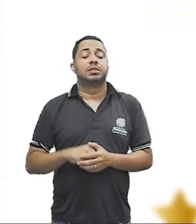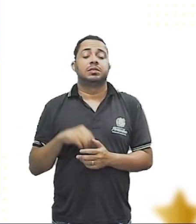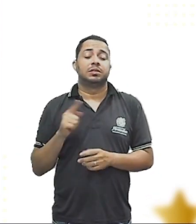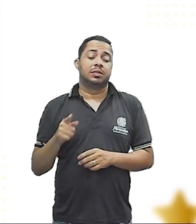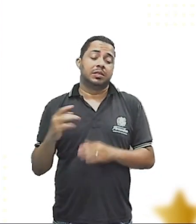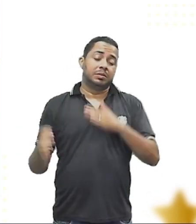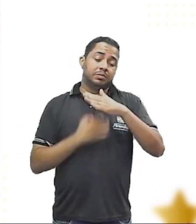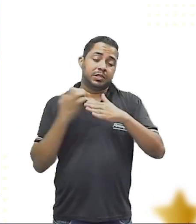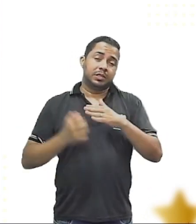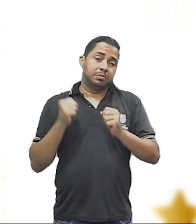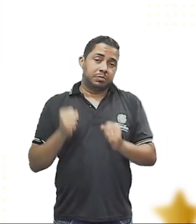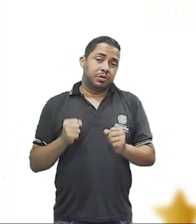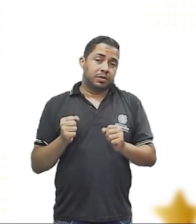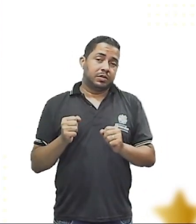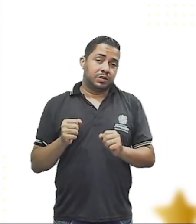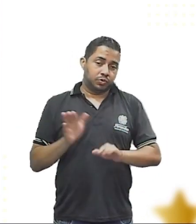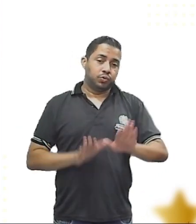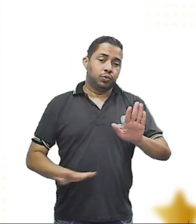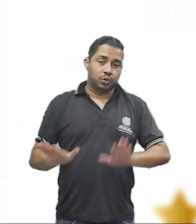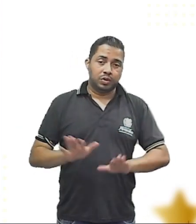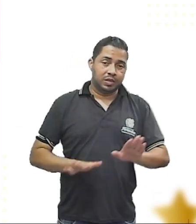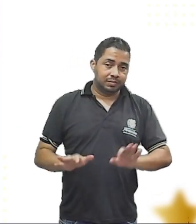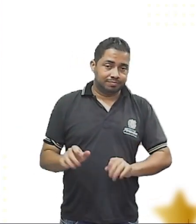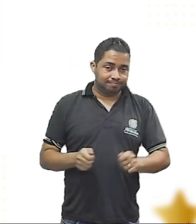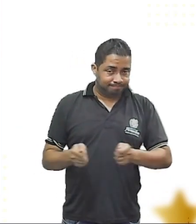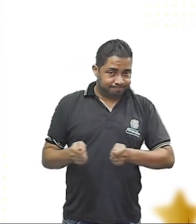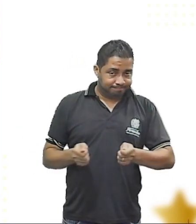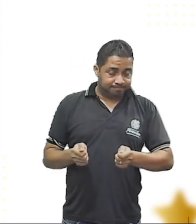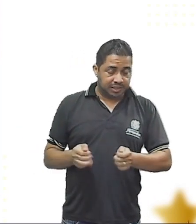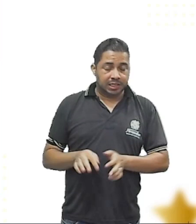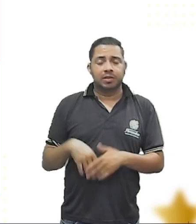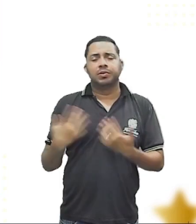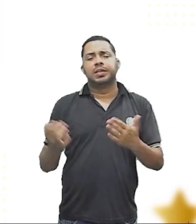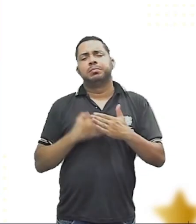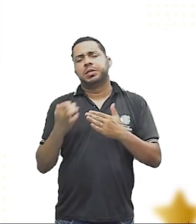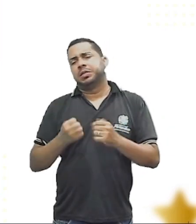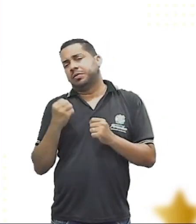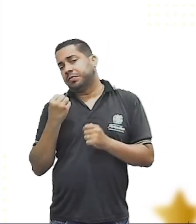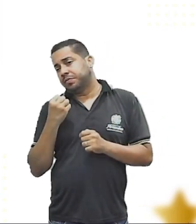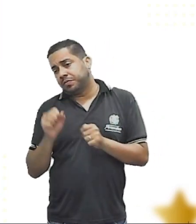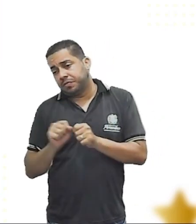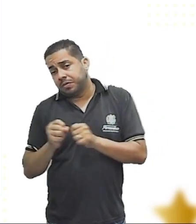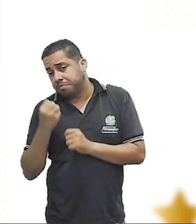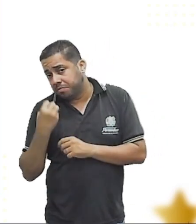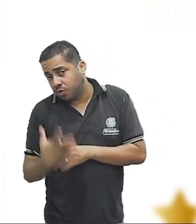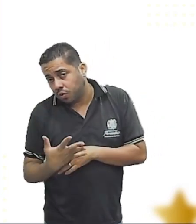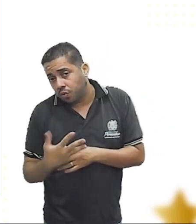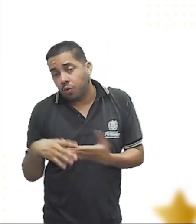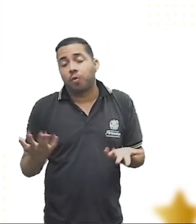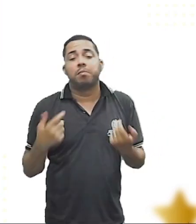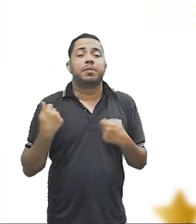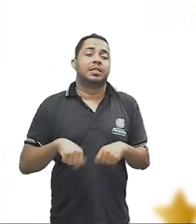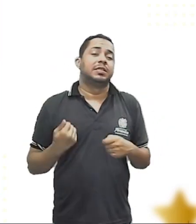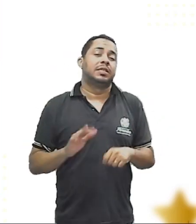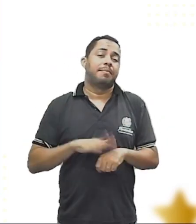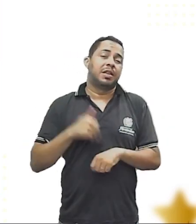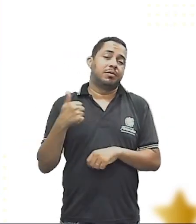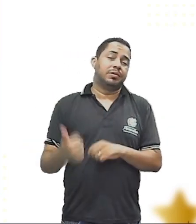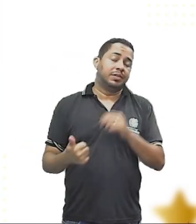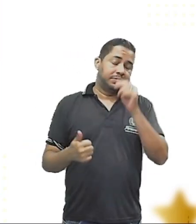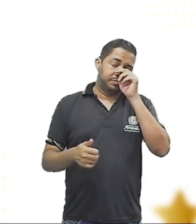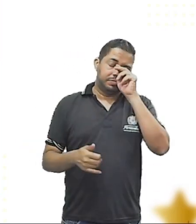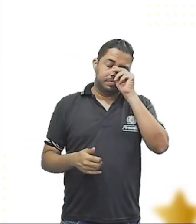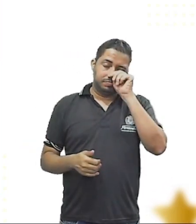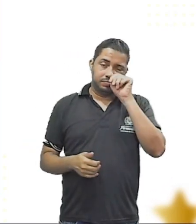empresa pode controlar. O que é que a empresa faz de bom? O que é que a empresa precisa melhorar?